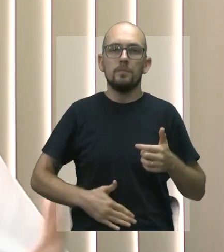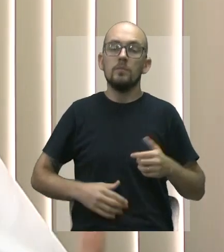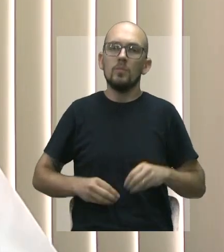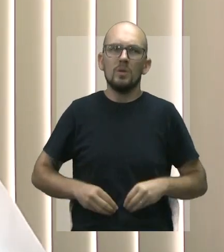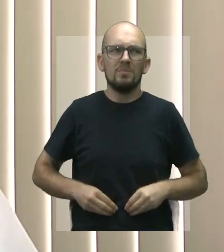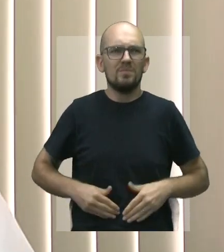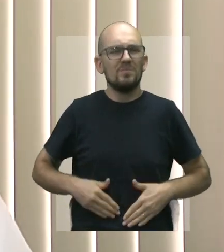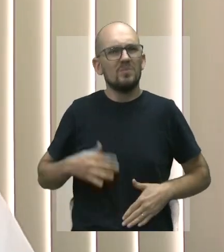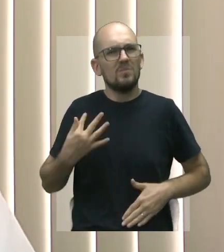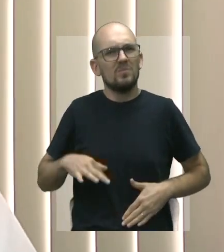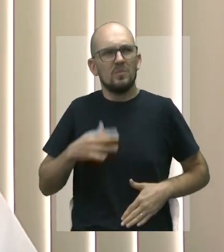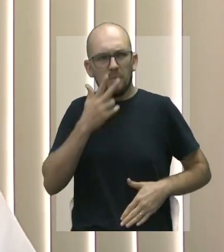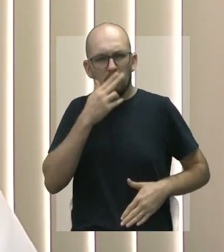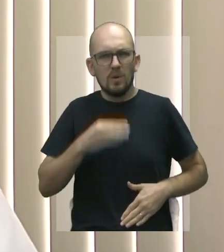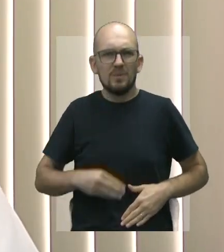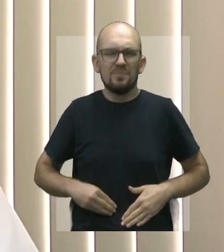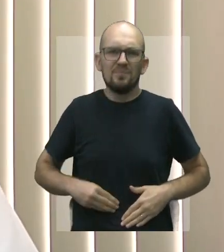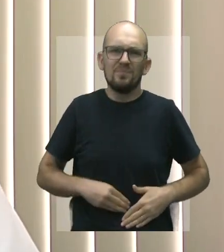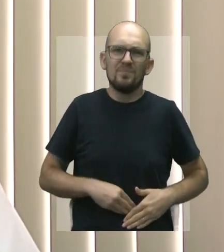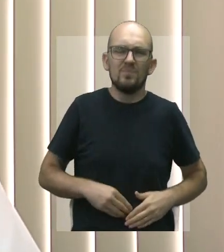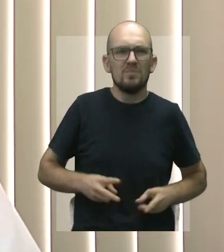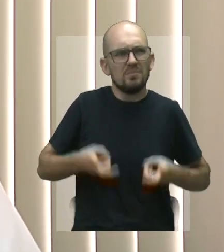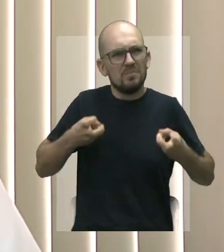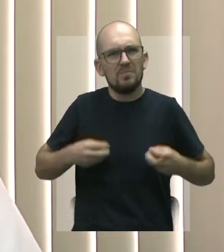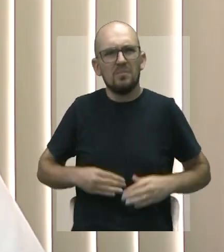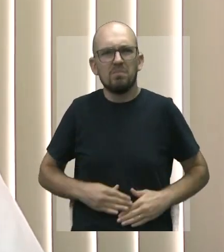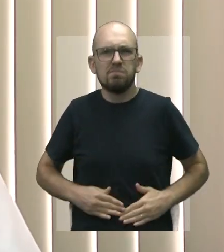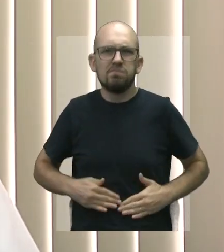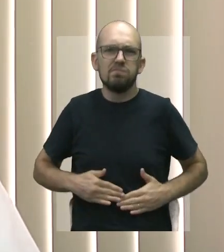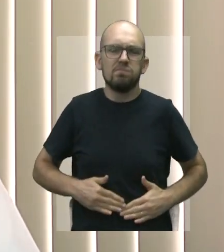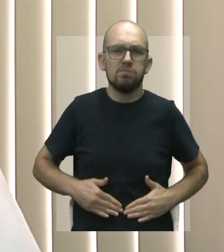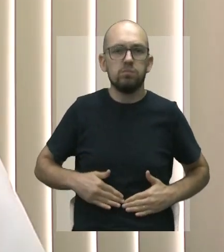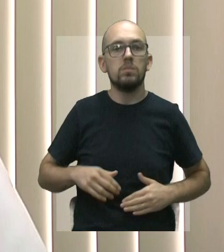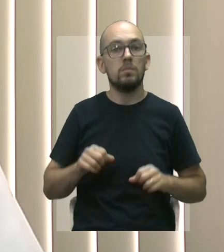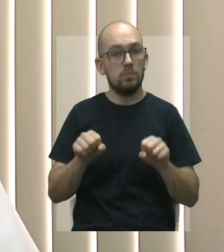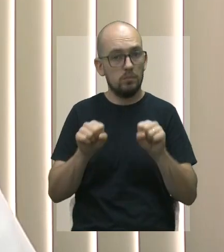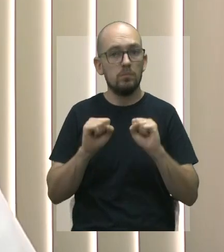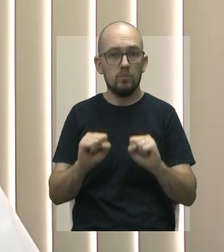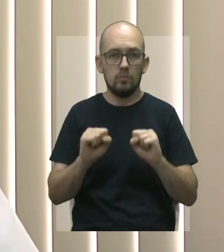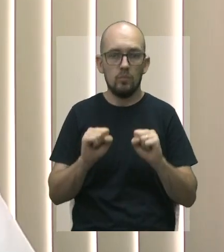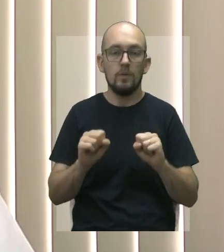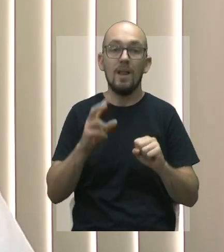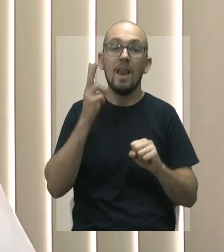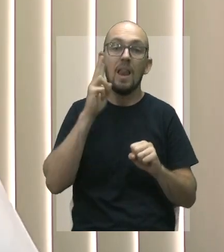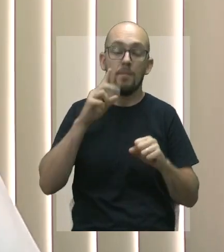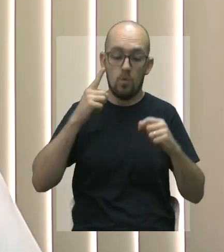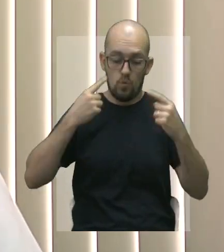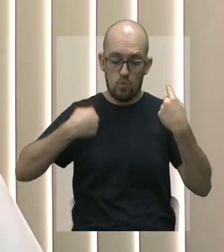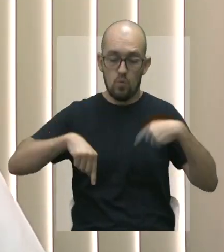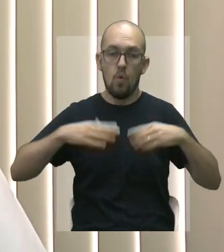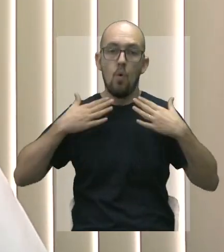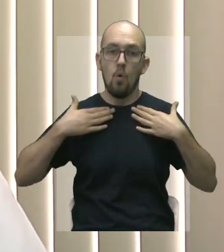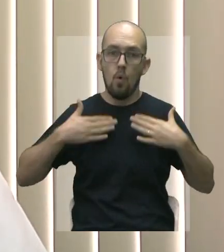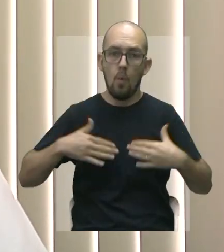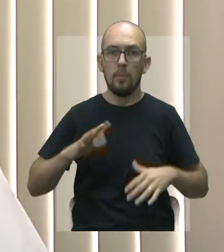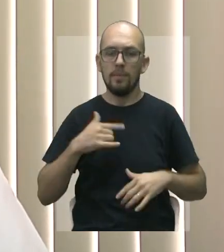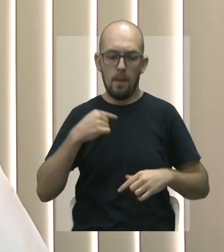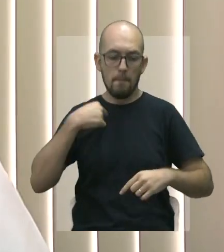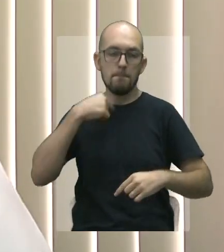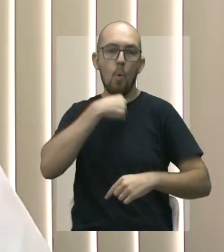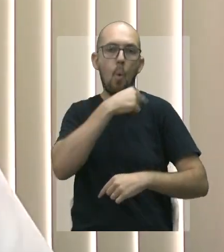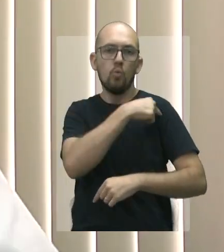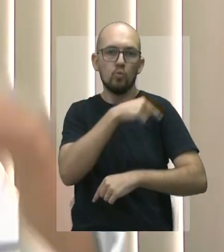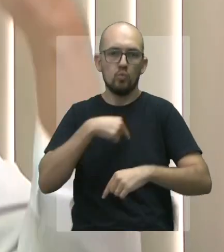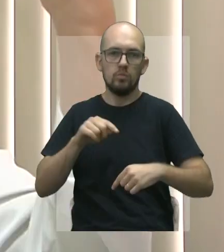de empachamento abdominal, dor abdominal. Tá? Lembrando, no nosso organismo nós temos aproximadamente 500